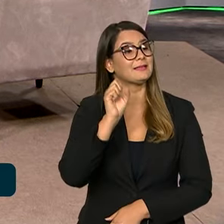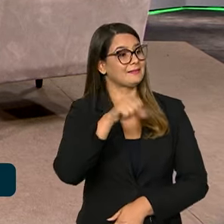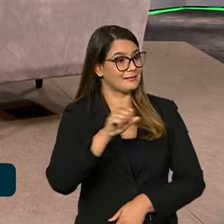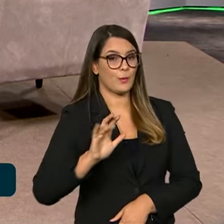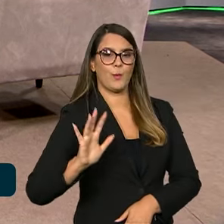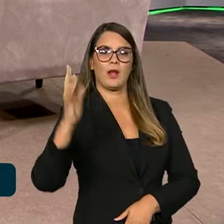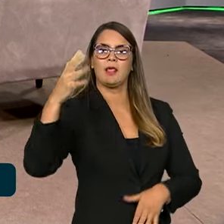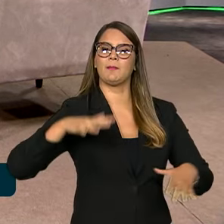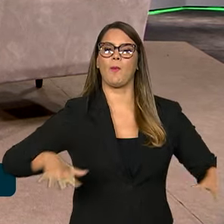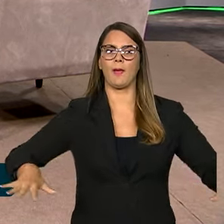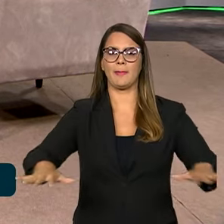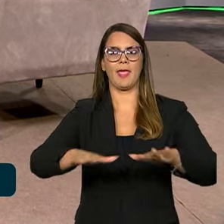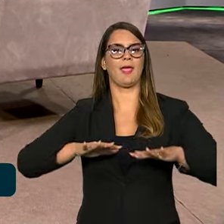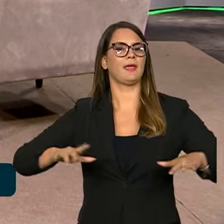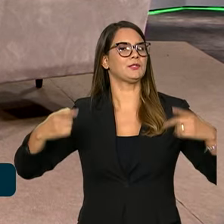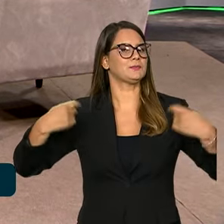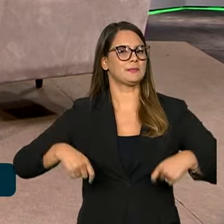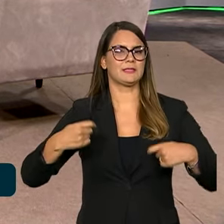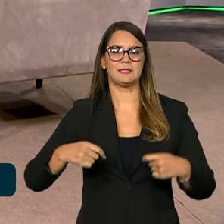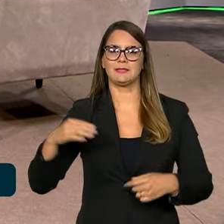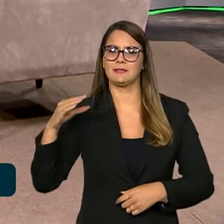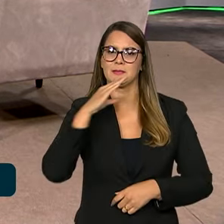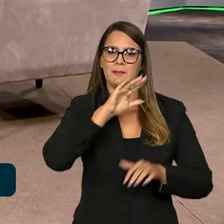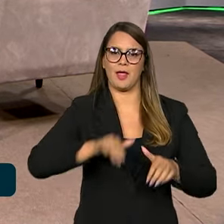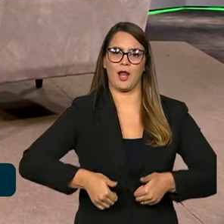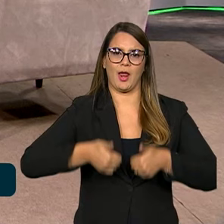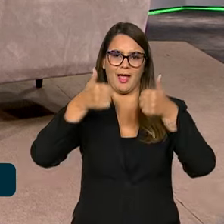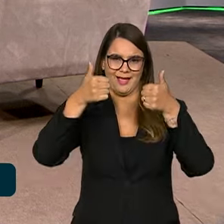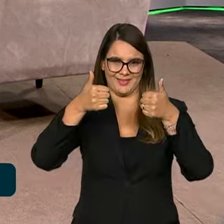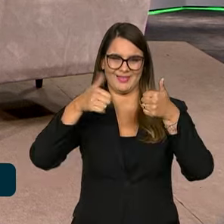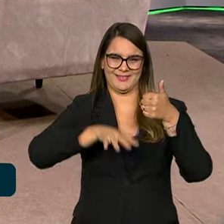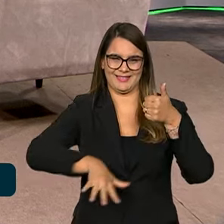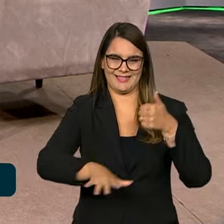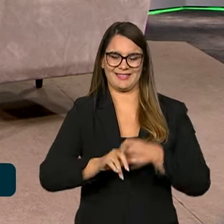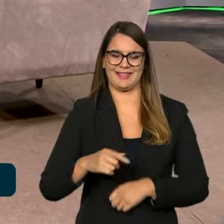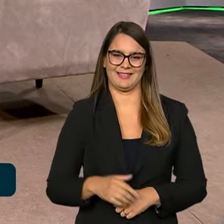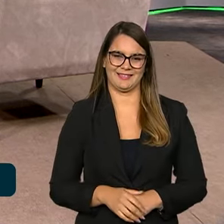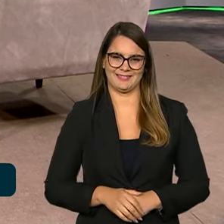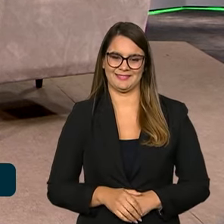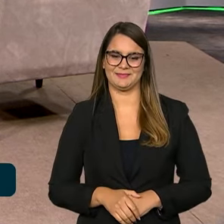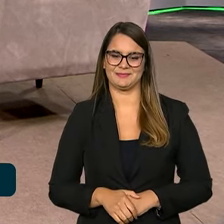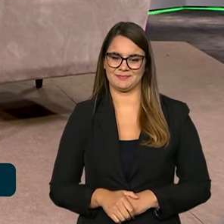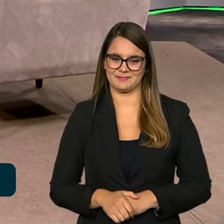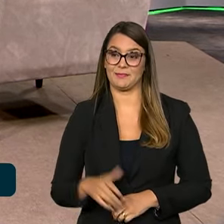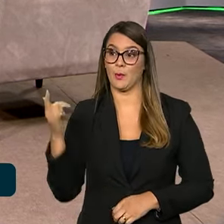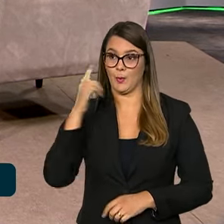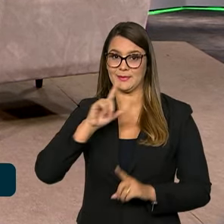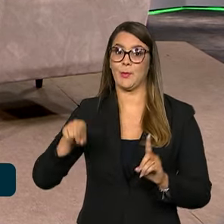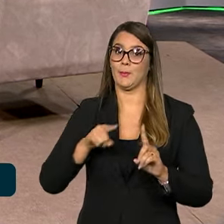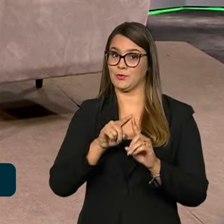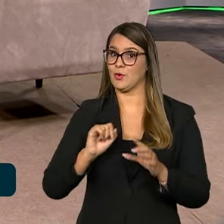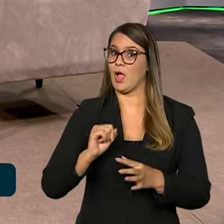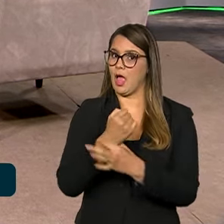um ambiente que precisa ser aquecido né nesse sentido da gente tem que alcançar essas metas